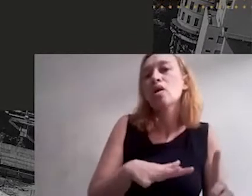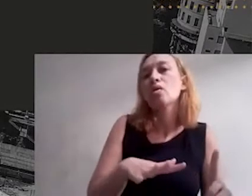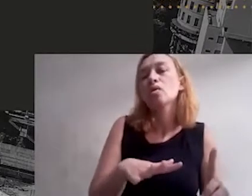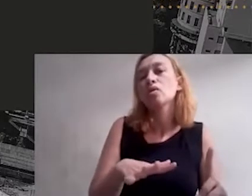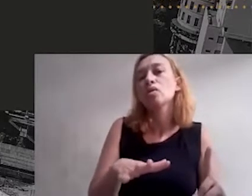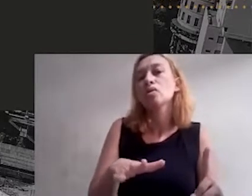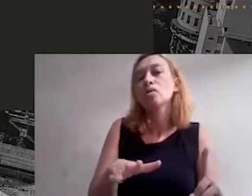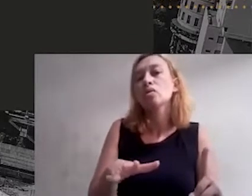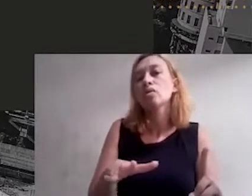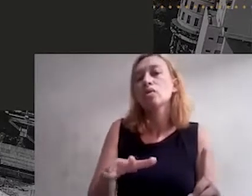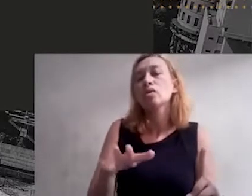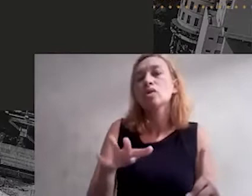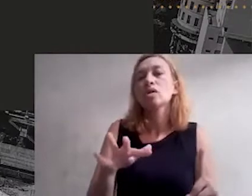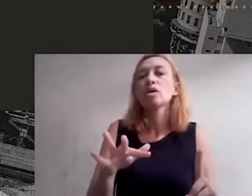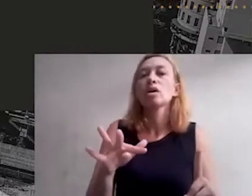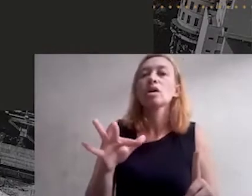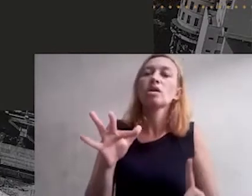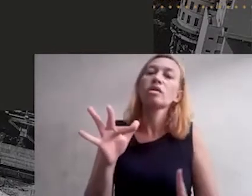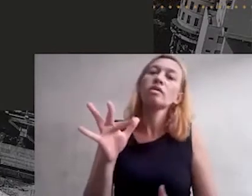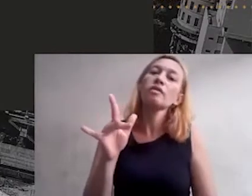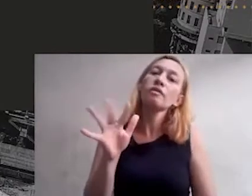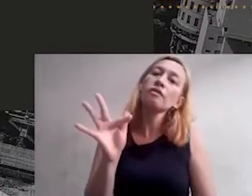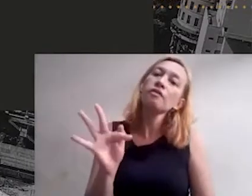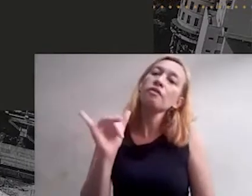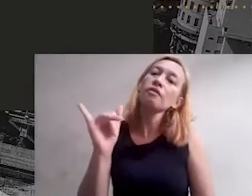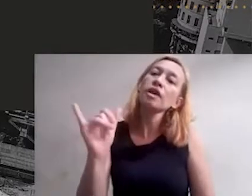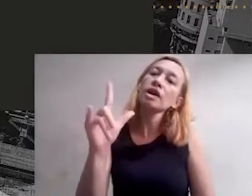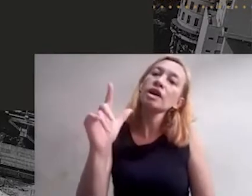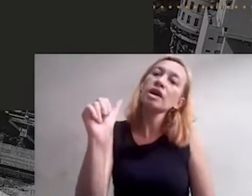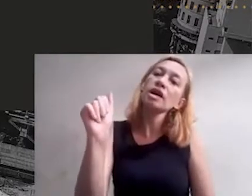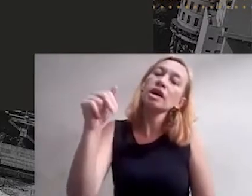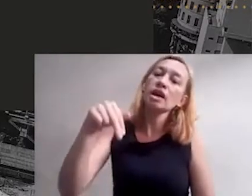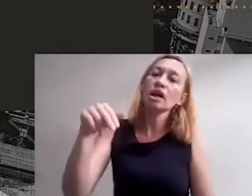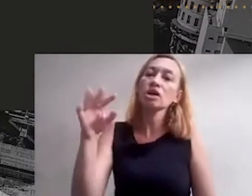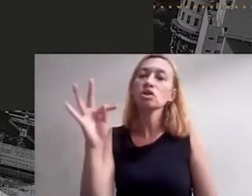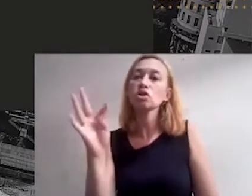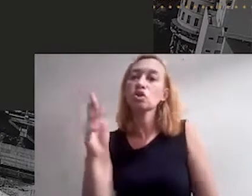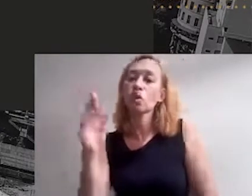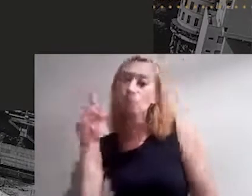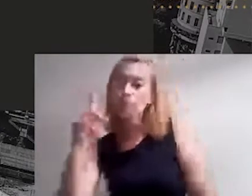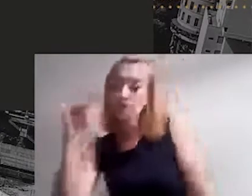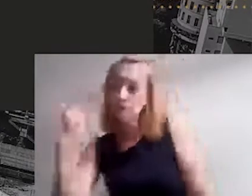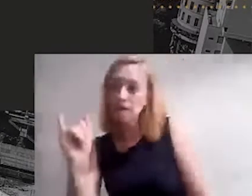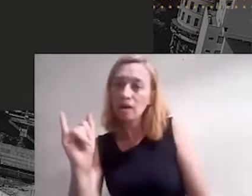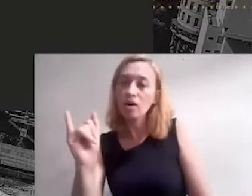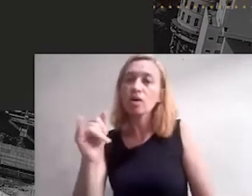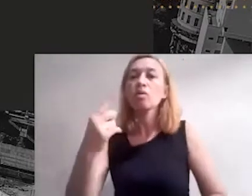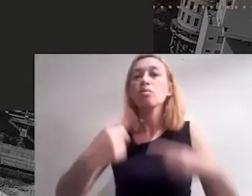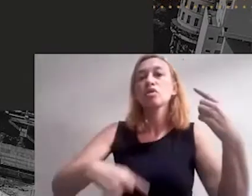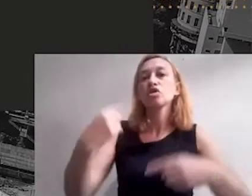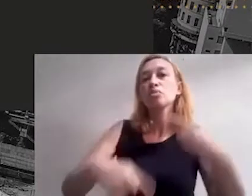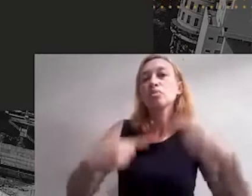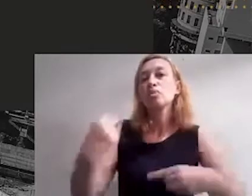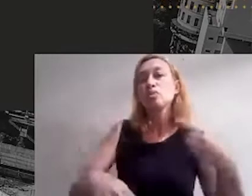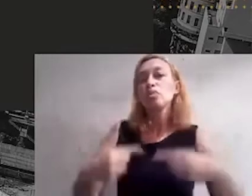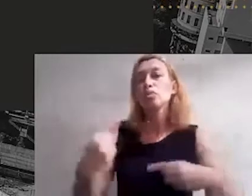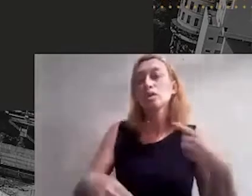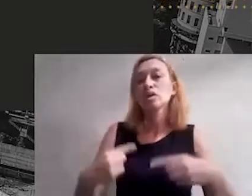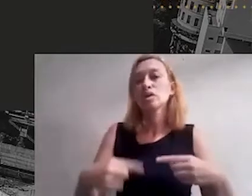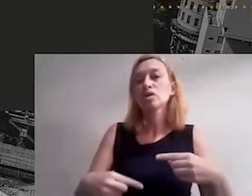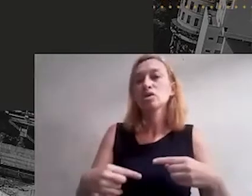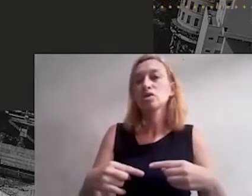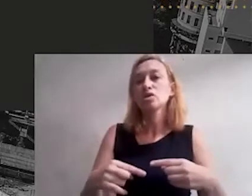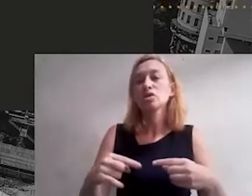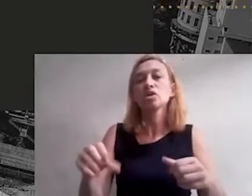filantropia generosa ou por mecanismos de políticas públicas inovadores. Faz sentido pagar para a